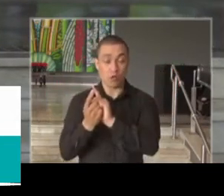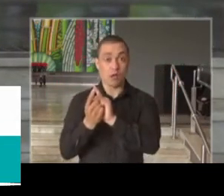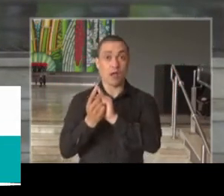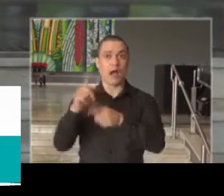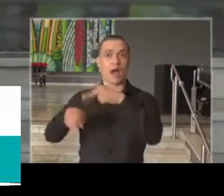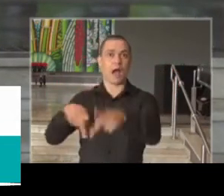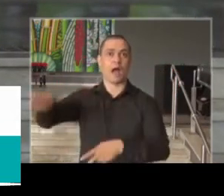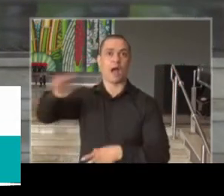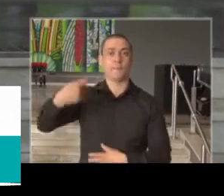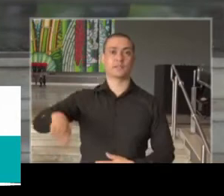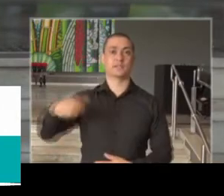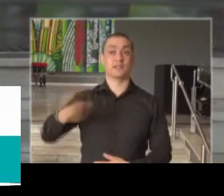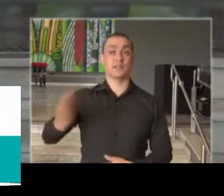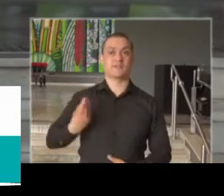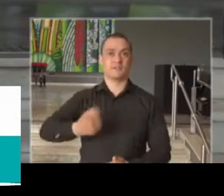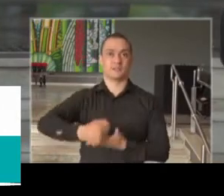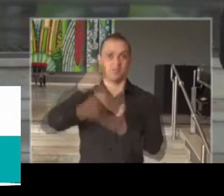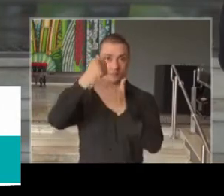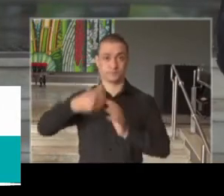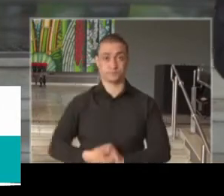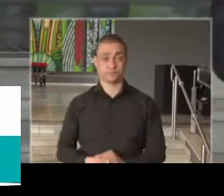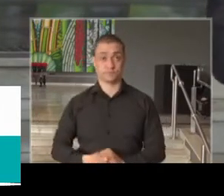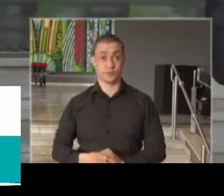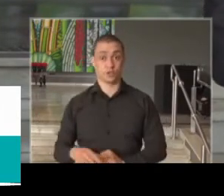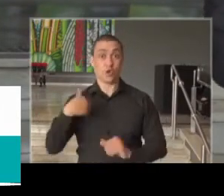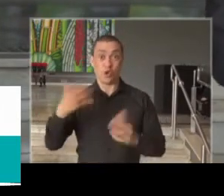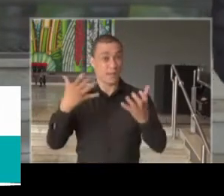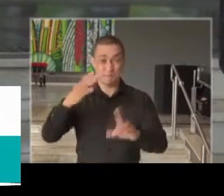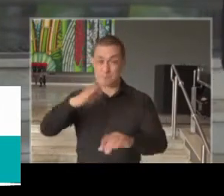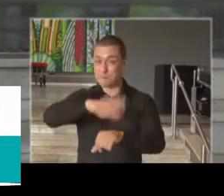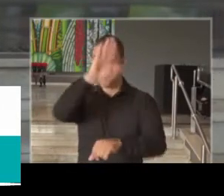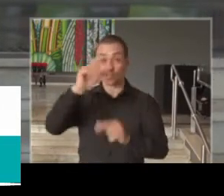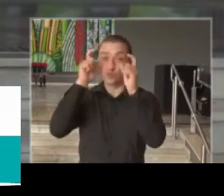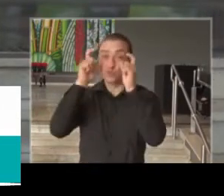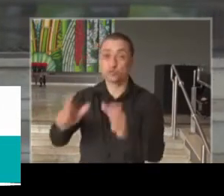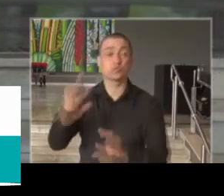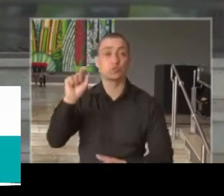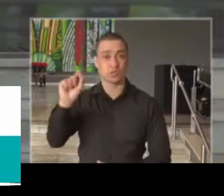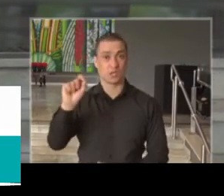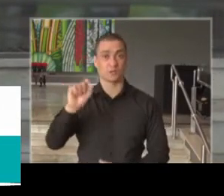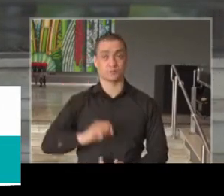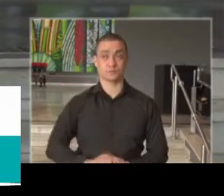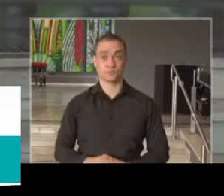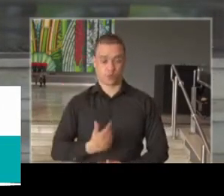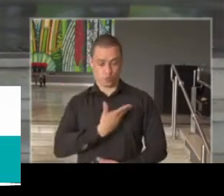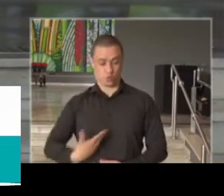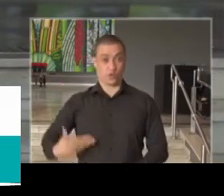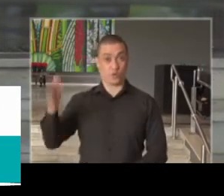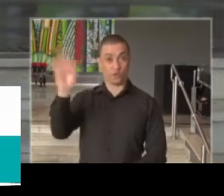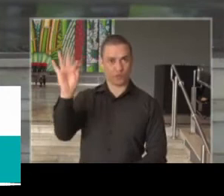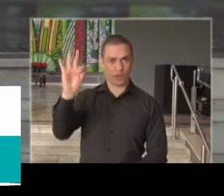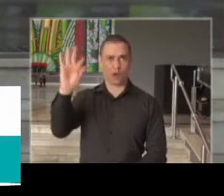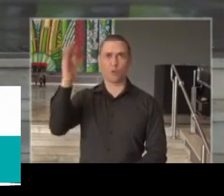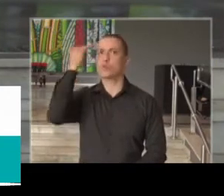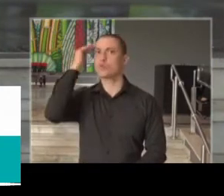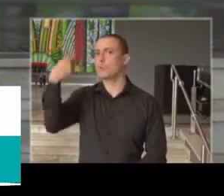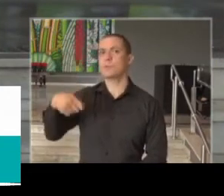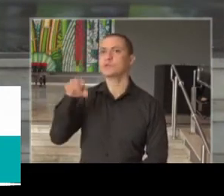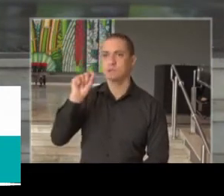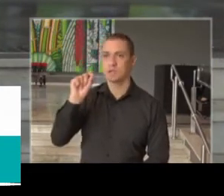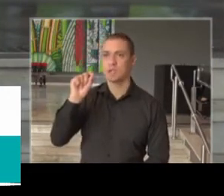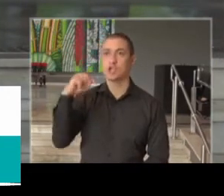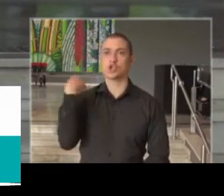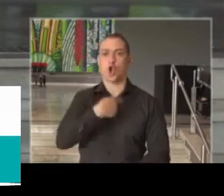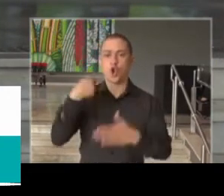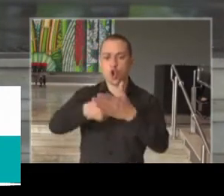e salvar vidas. O que mais desejamos aqui, volto a dizer, é que o governo federal compreenda que estamos em